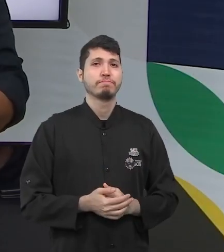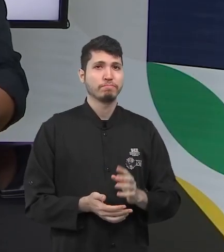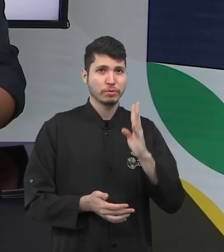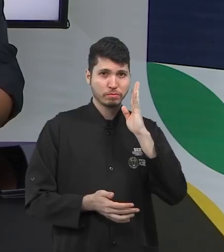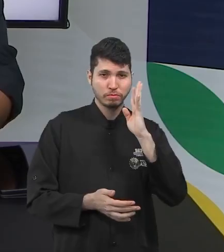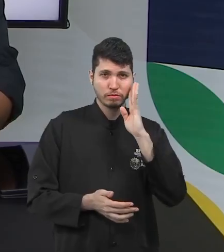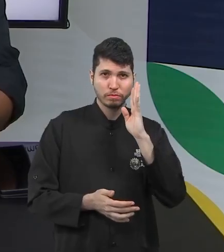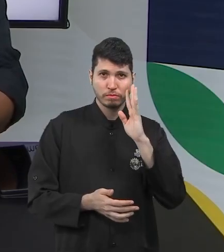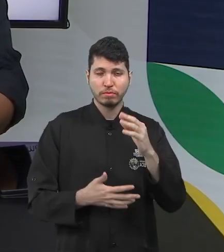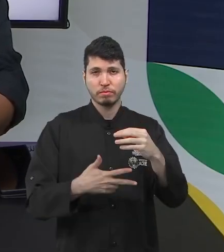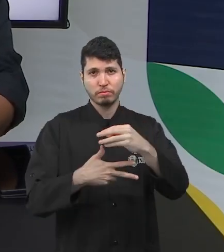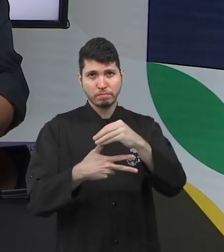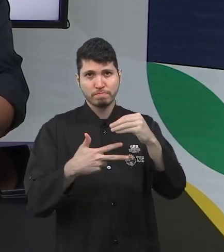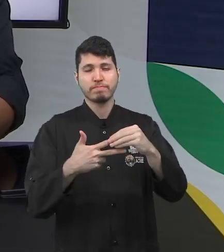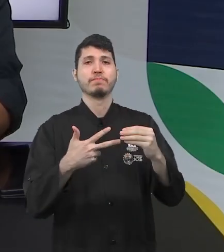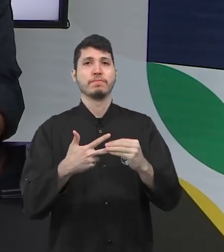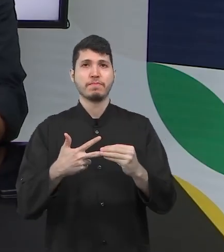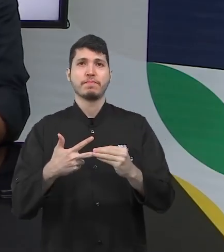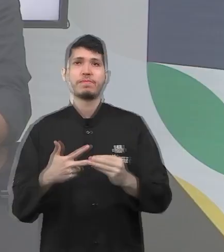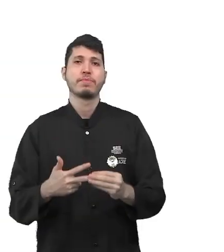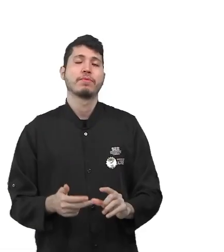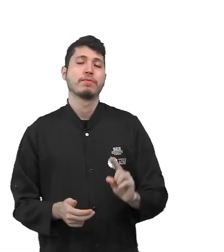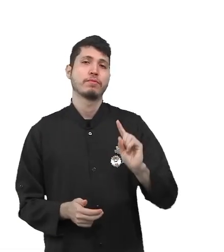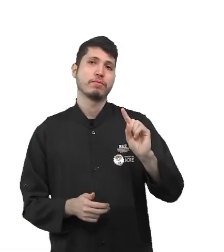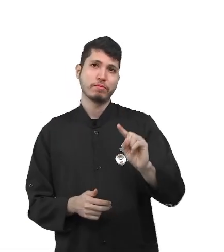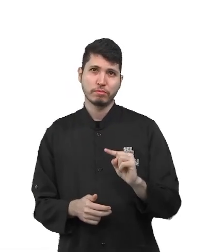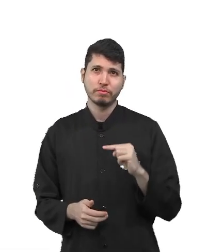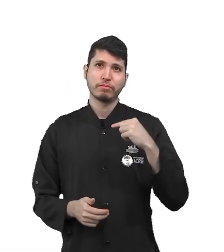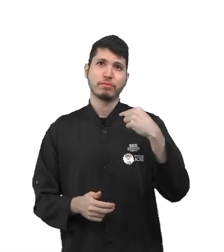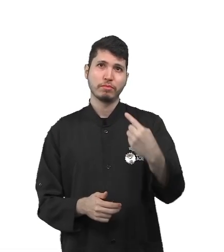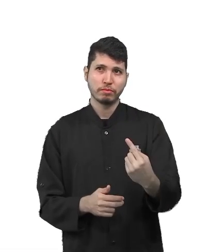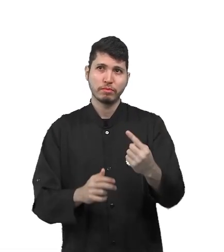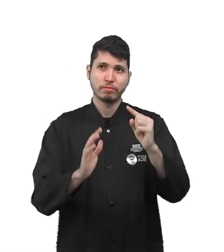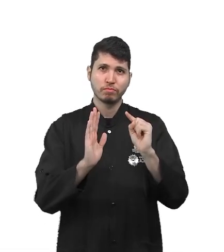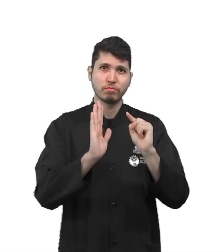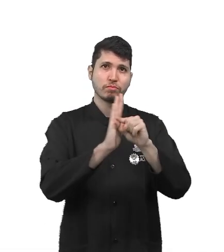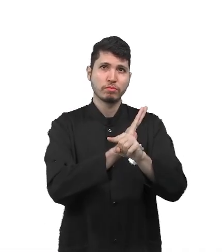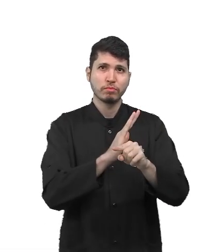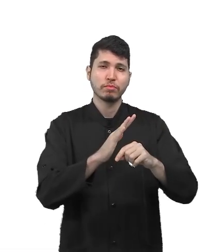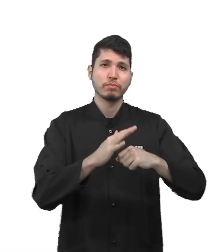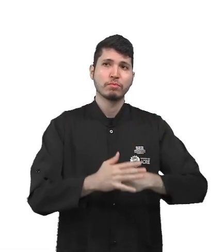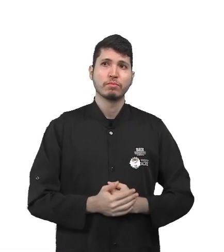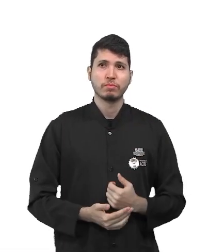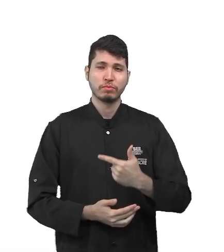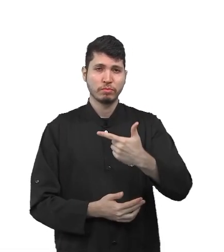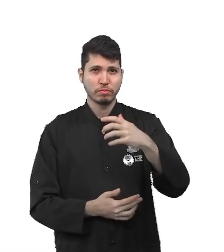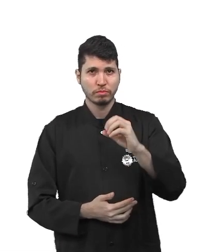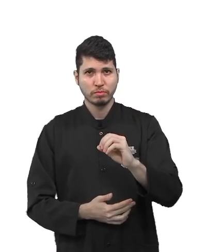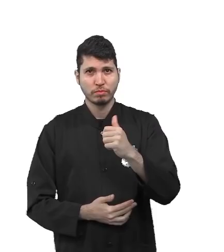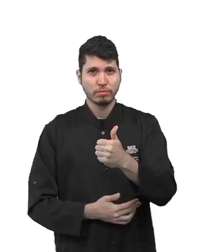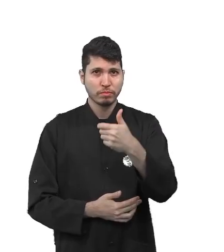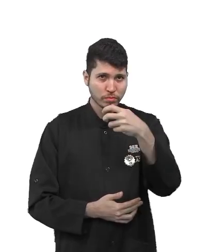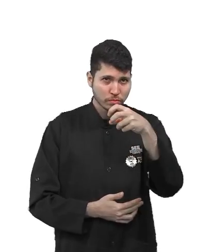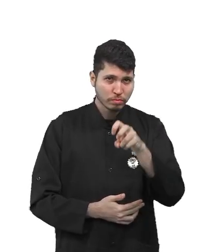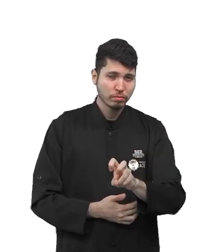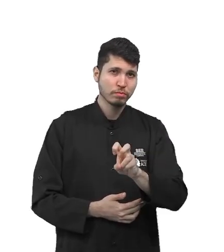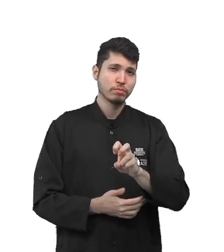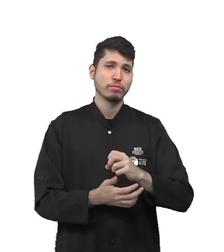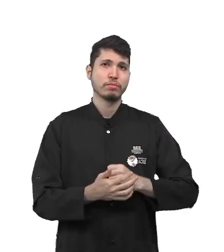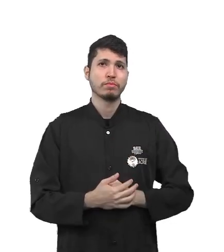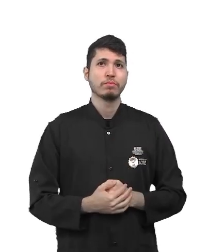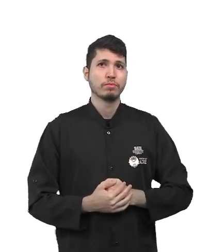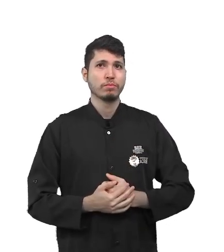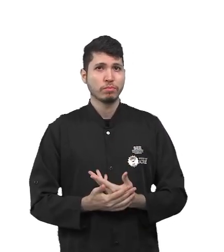do Enem, tá bom? Vamos para uma próxima agora, que é uma outra questão que caiu no ano de 2015. Olha aí, ó, rapidinho para a gente entender.